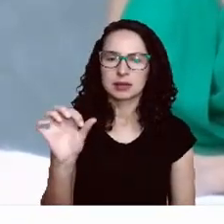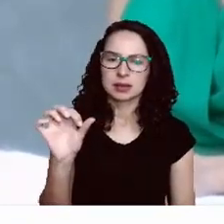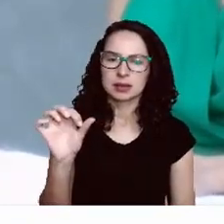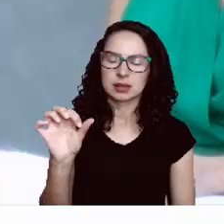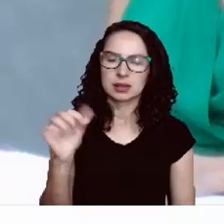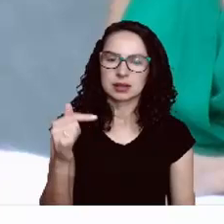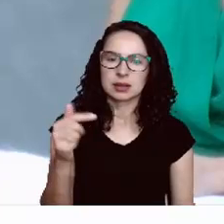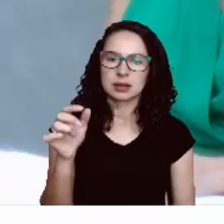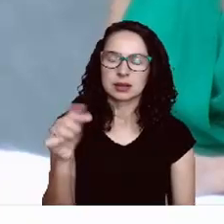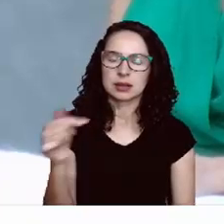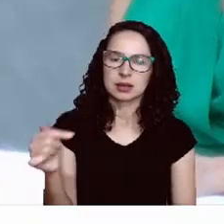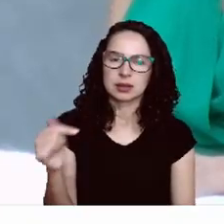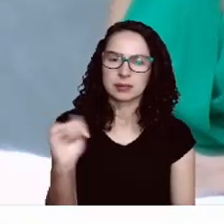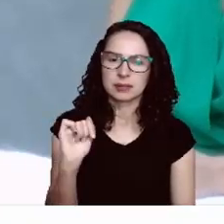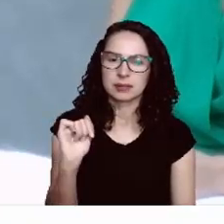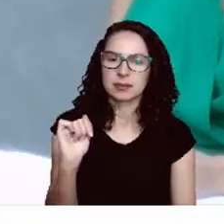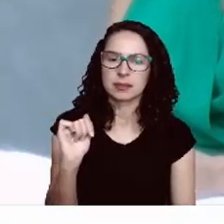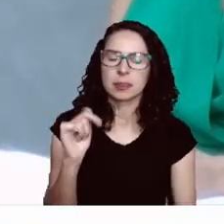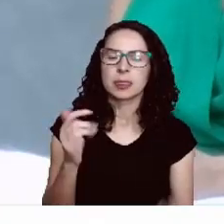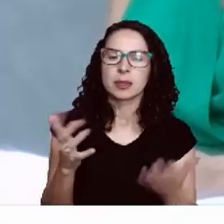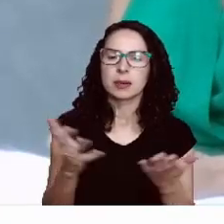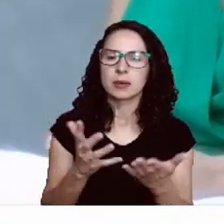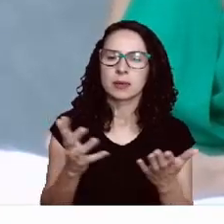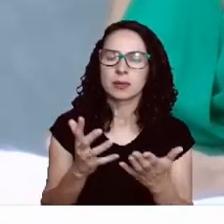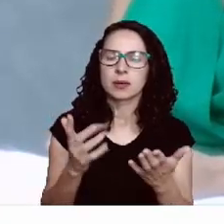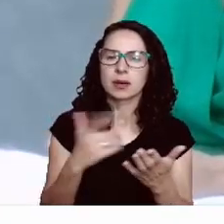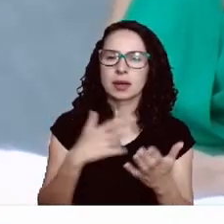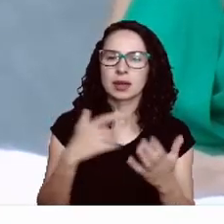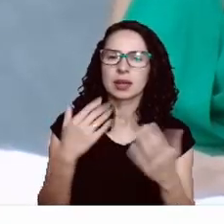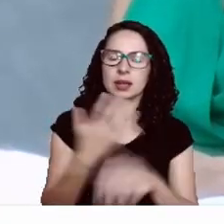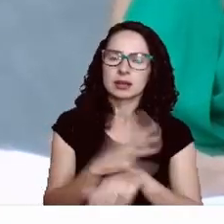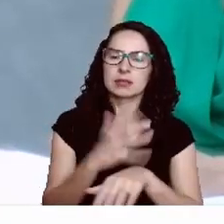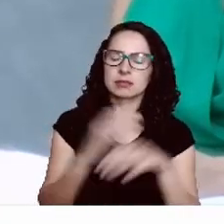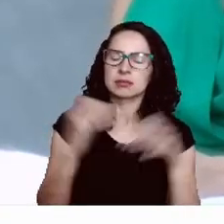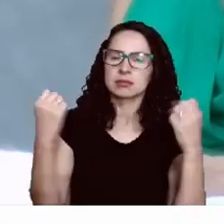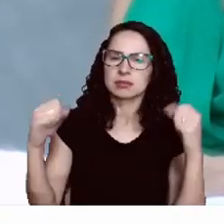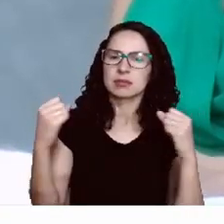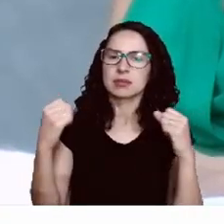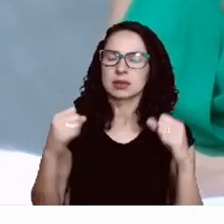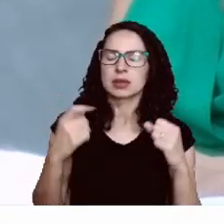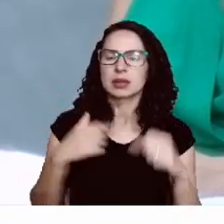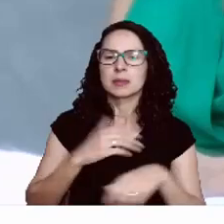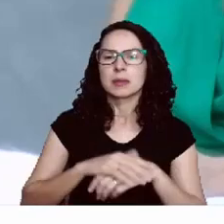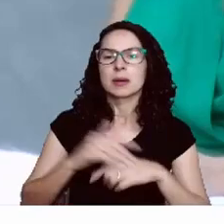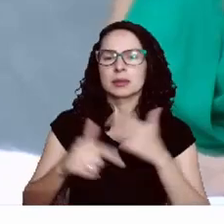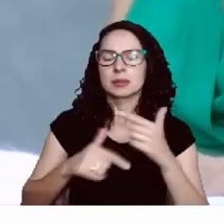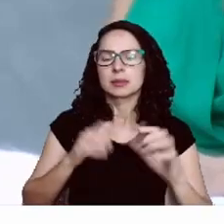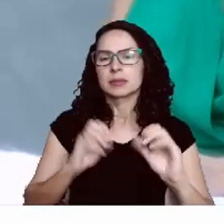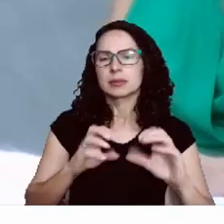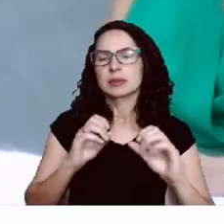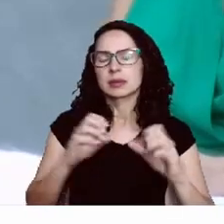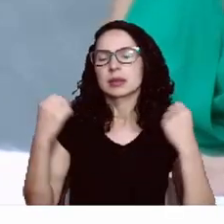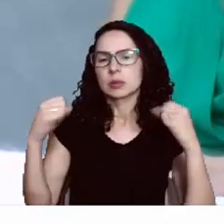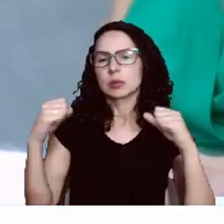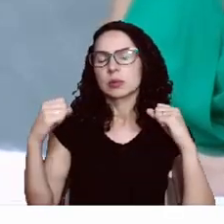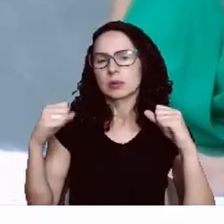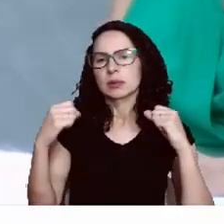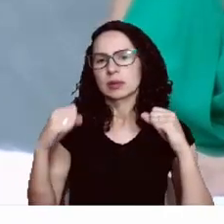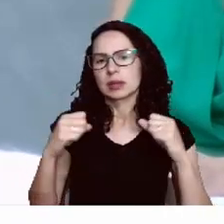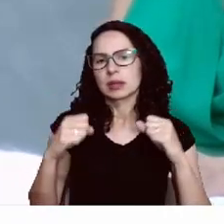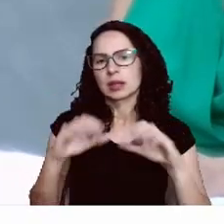1977. Hoje é personal trainer e faz um trabalho como educador físico na